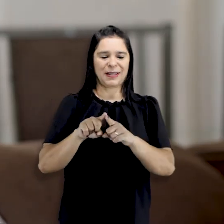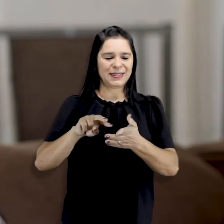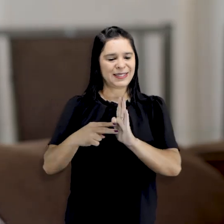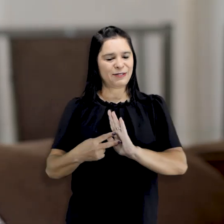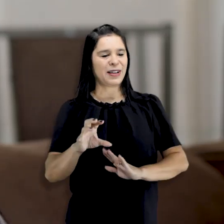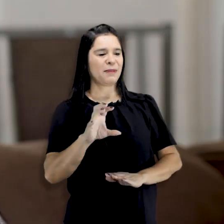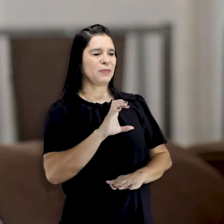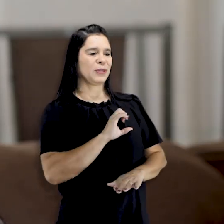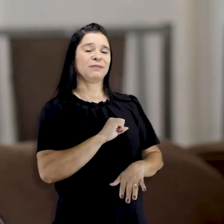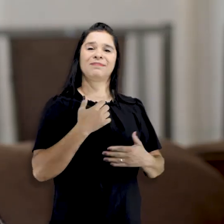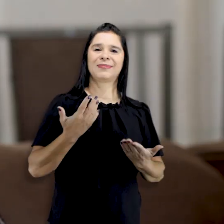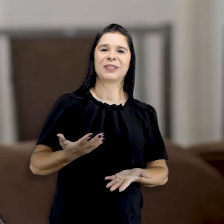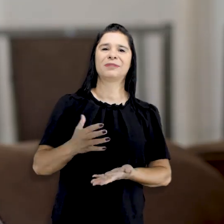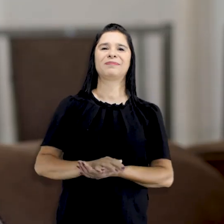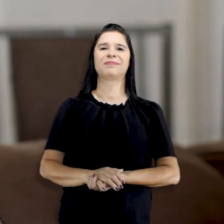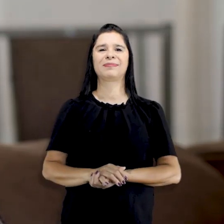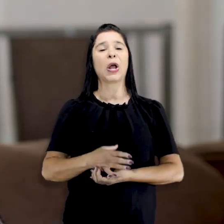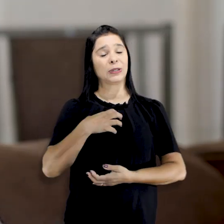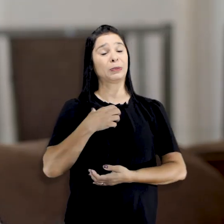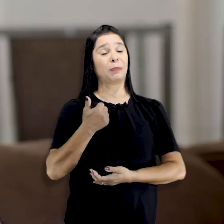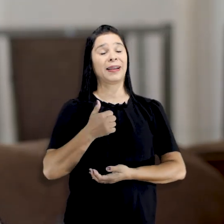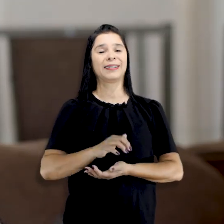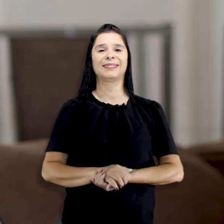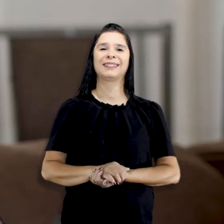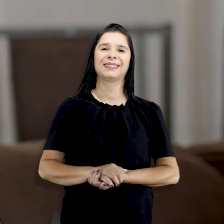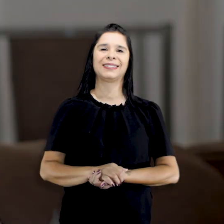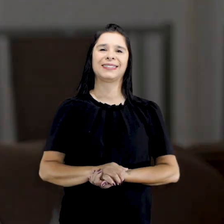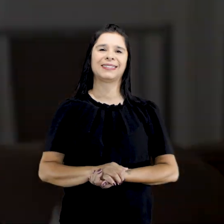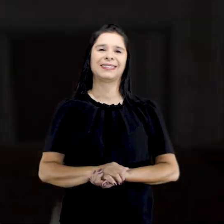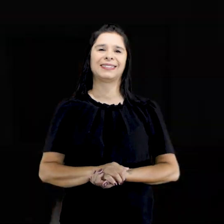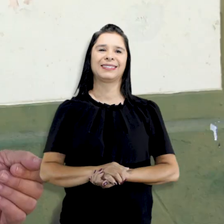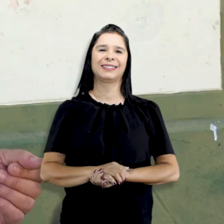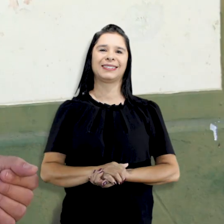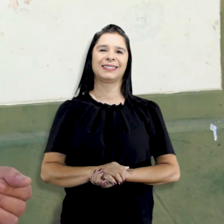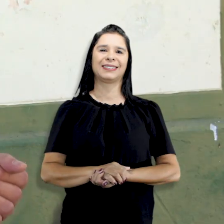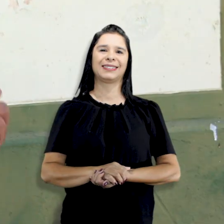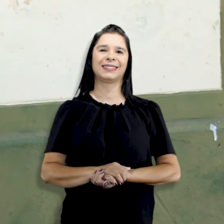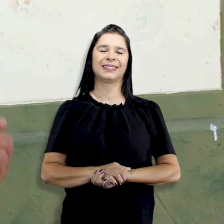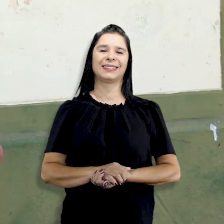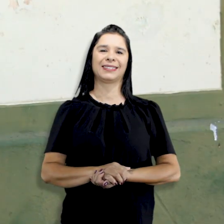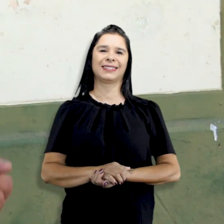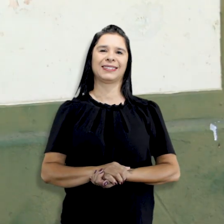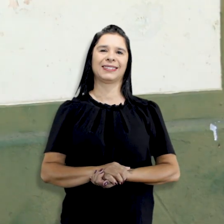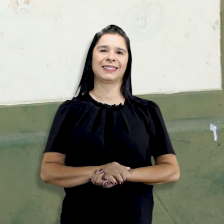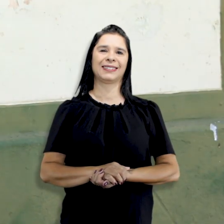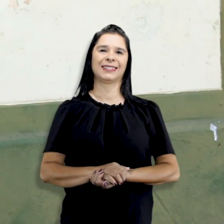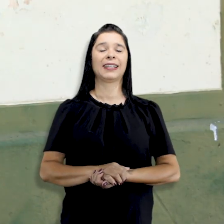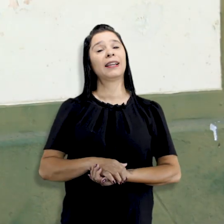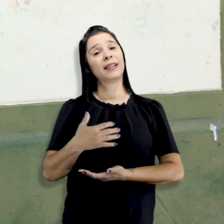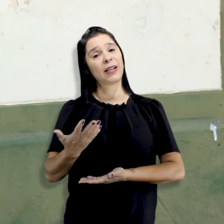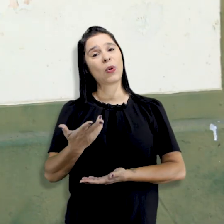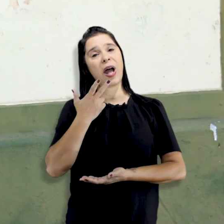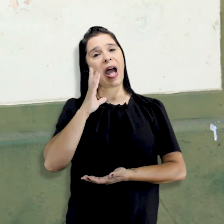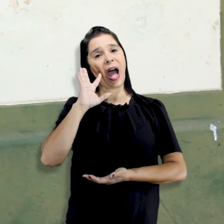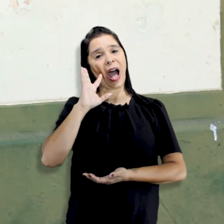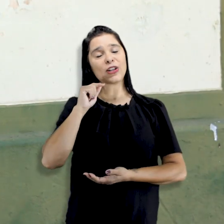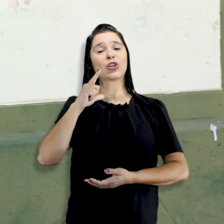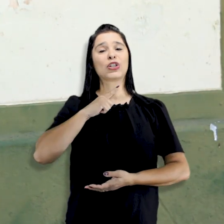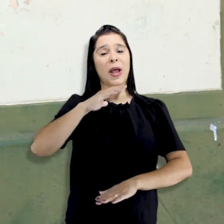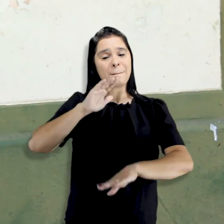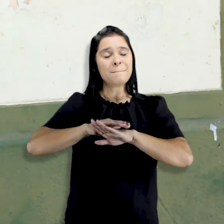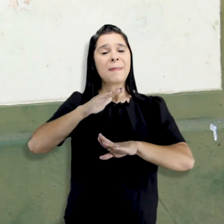eu sinto bem, assim, sabe? É muito bom. Eu acho assim que devia ter mais ferrovia aqui, porque é